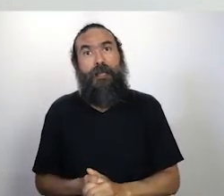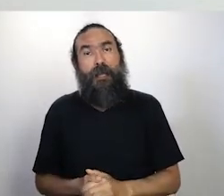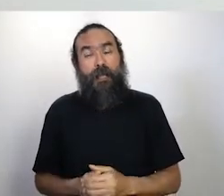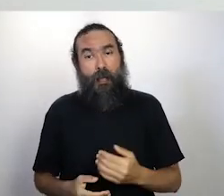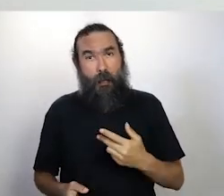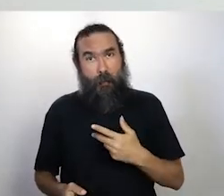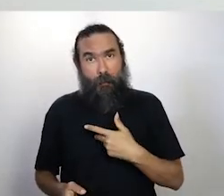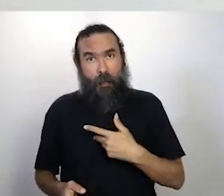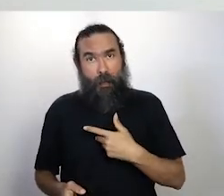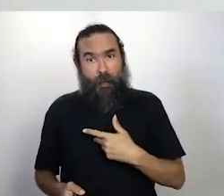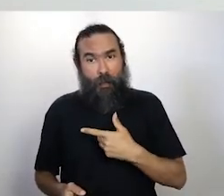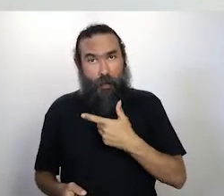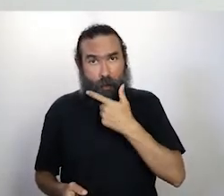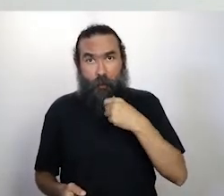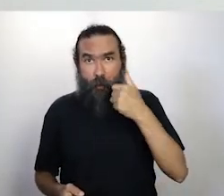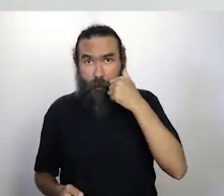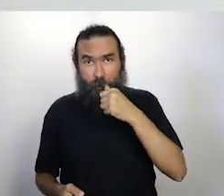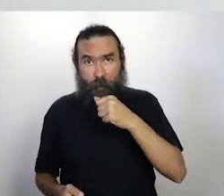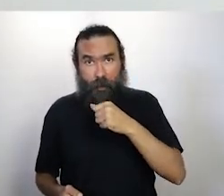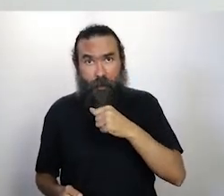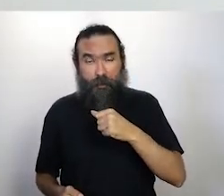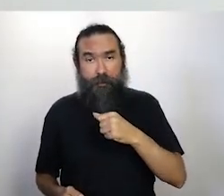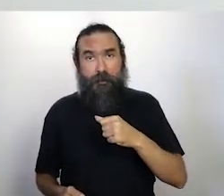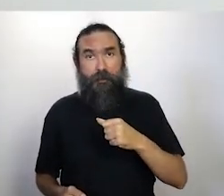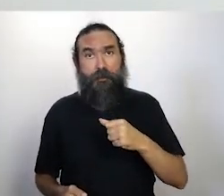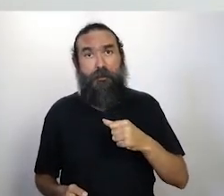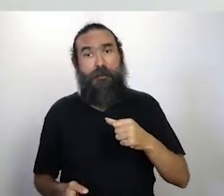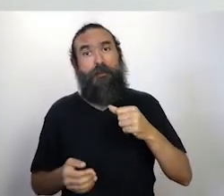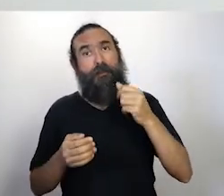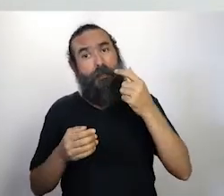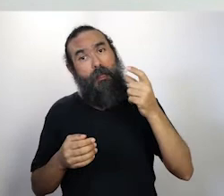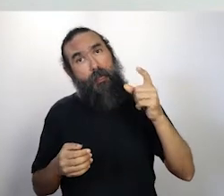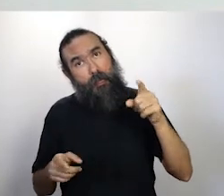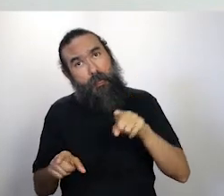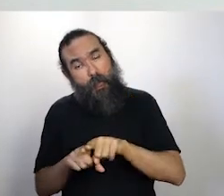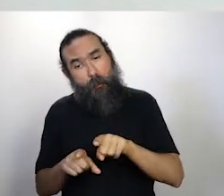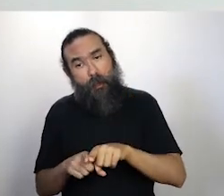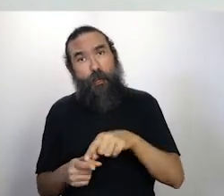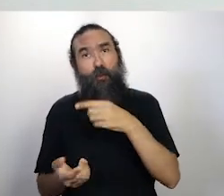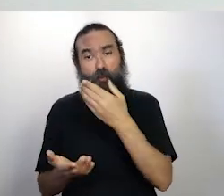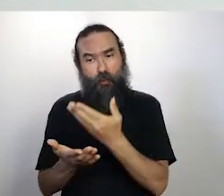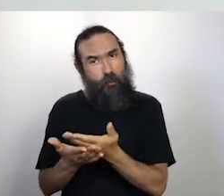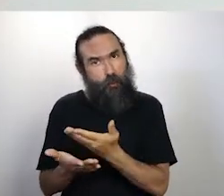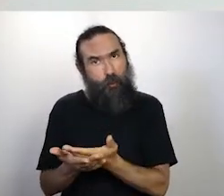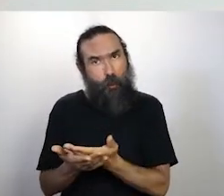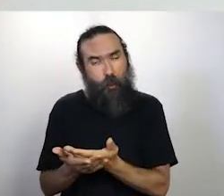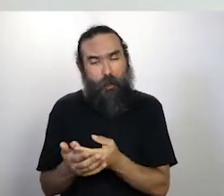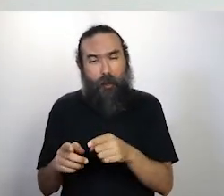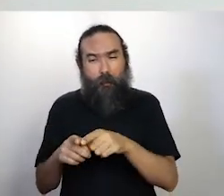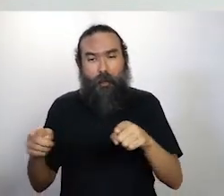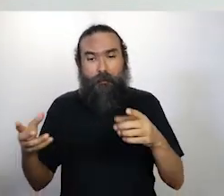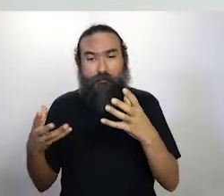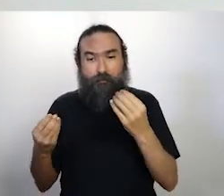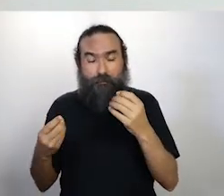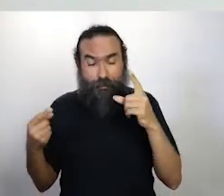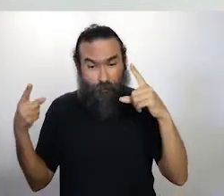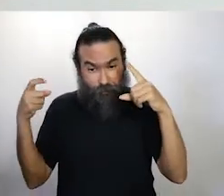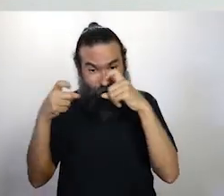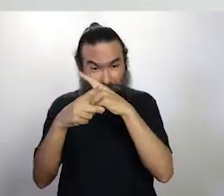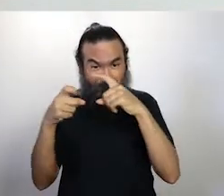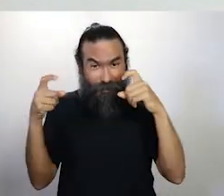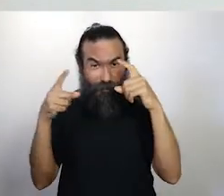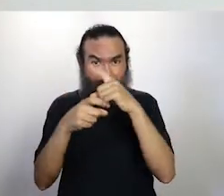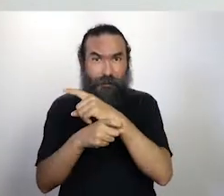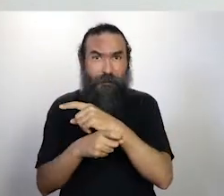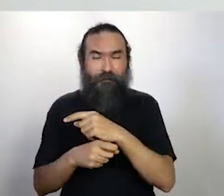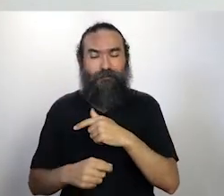Os meus pais, eles tiveram, né, todo esse ensino primário, secundário, com muita dificuldade, né, devido